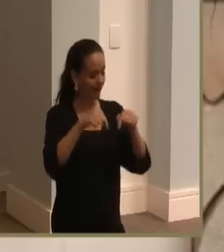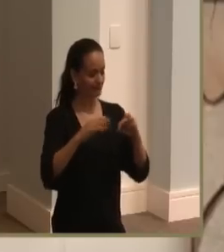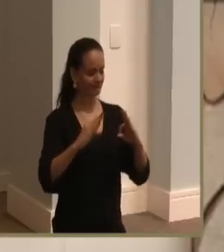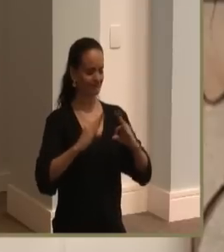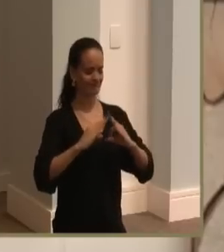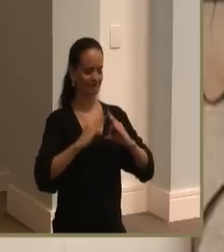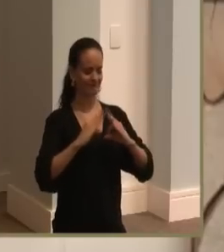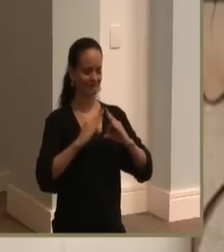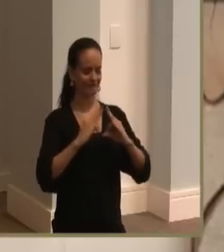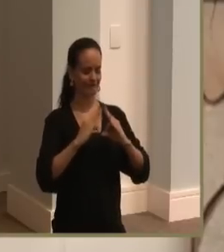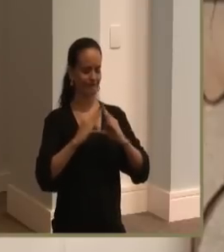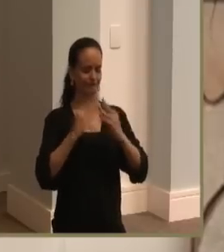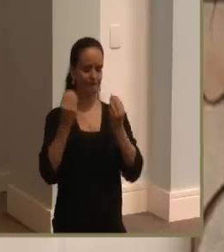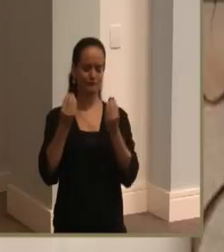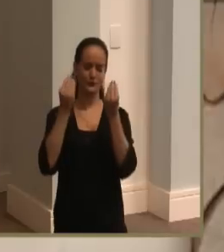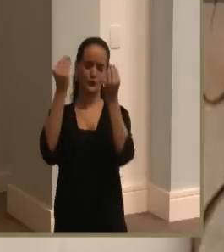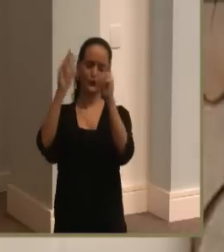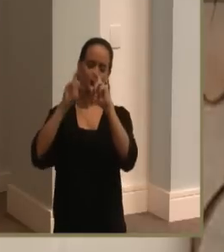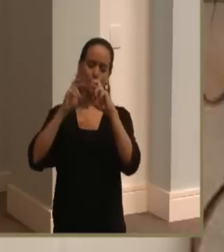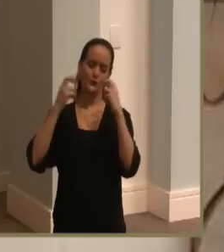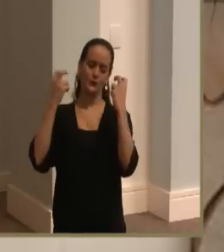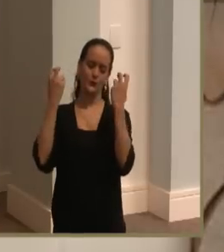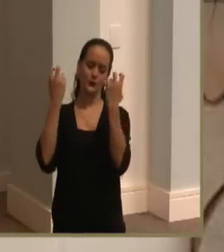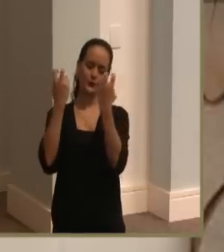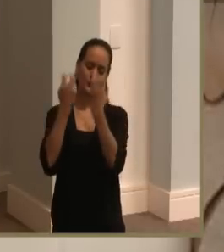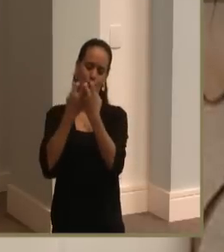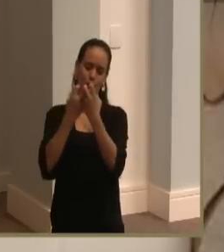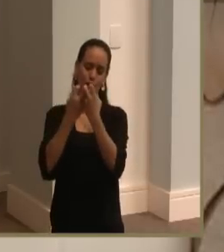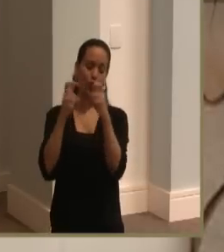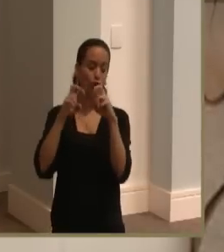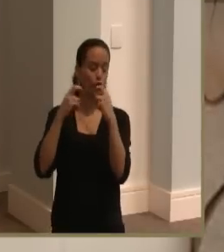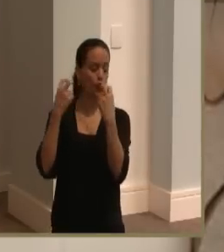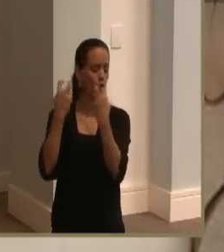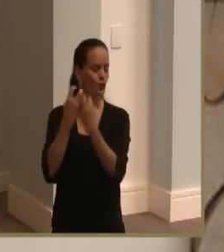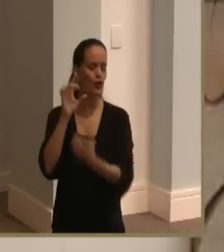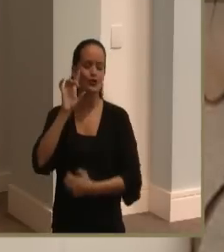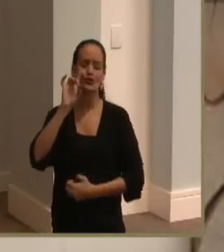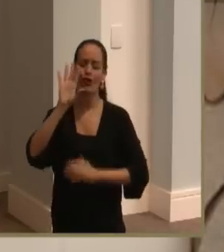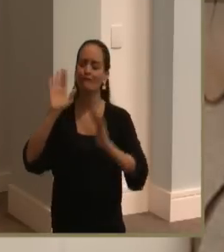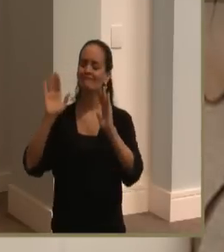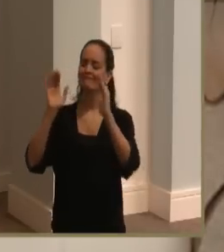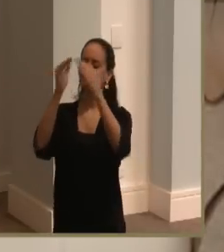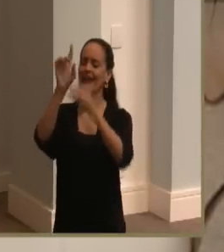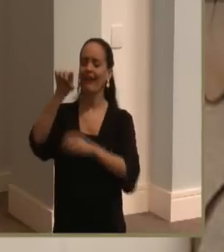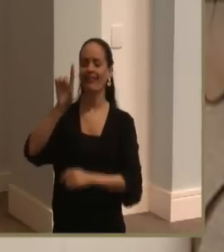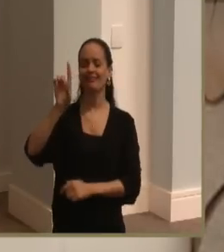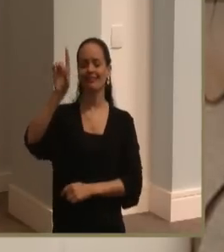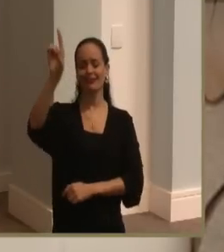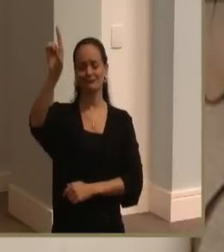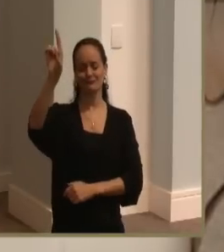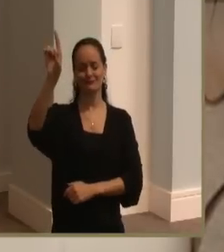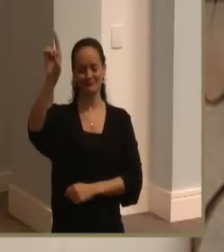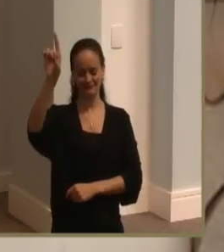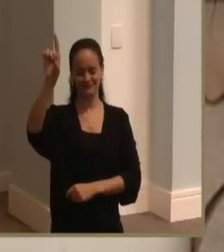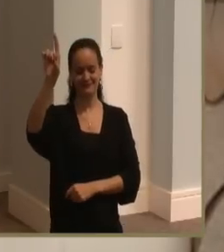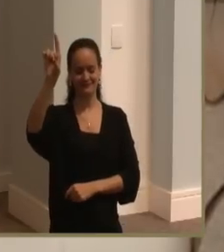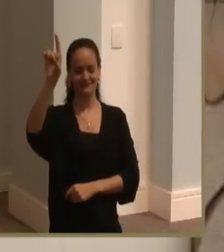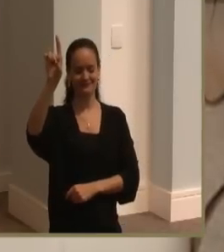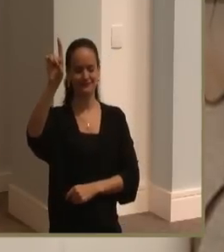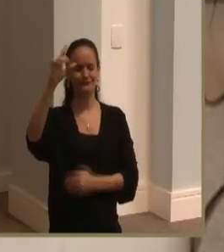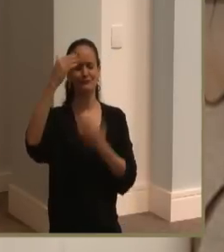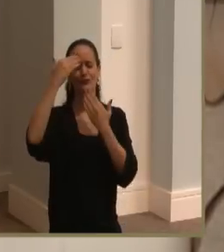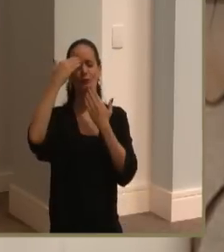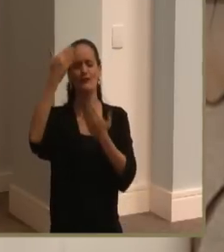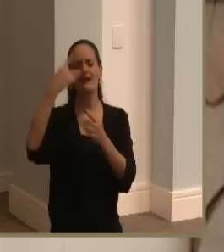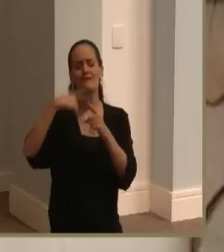ajuntamento para te prestar culto, culto que somente ao Senhor é devido. Obrigado porque tu és